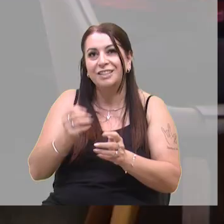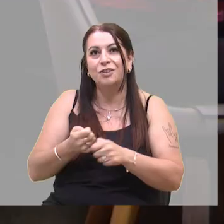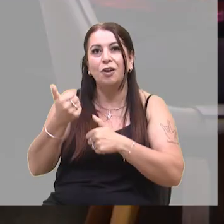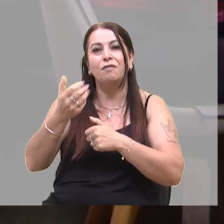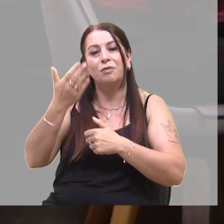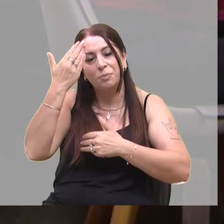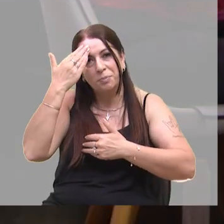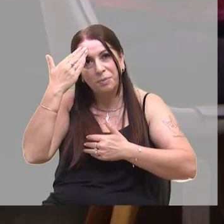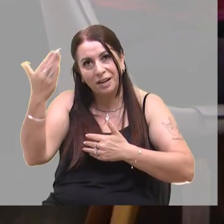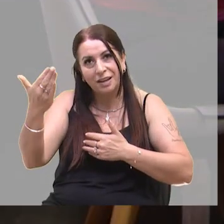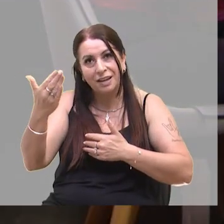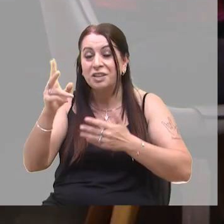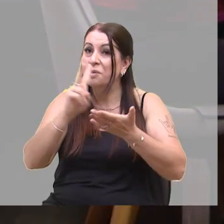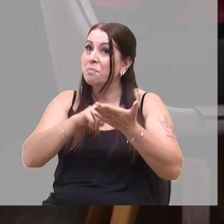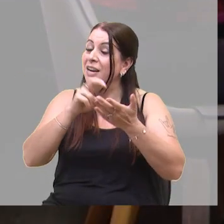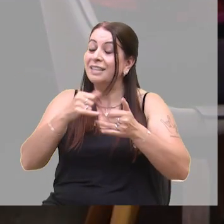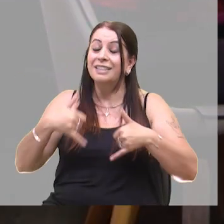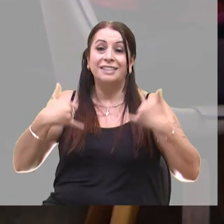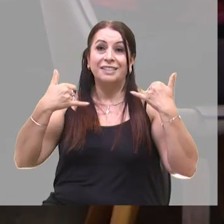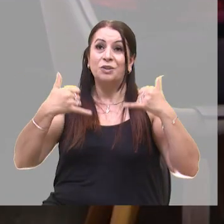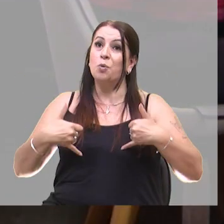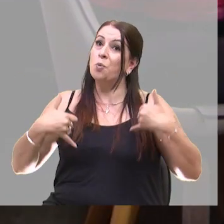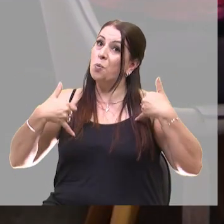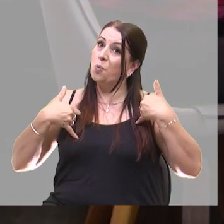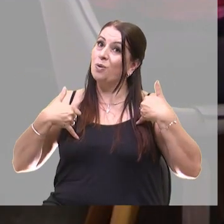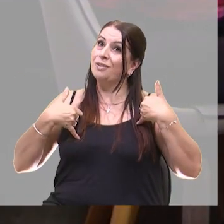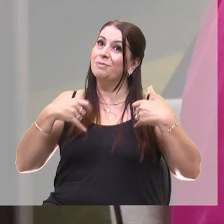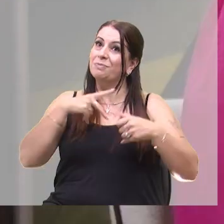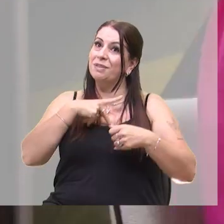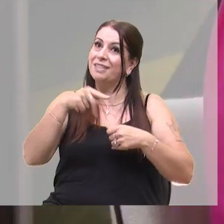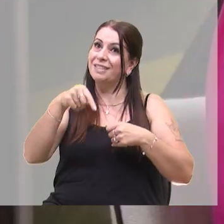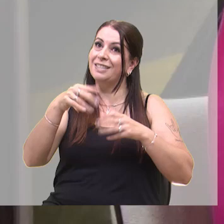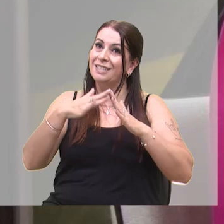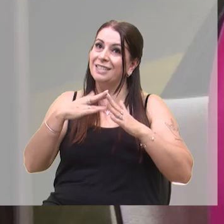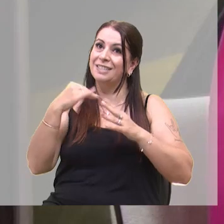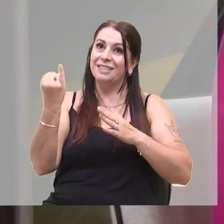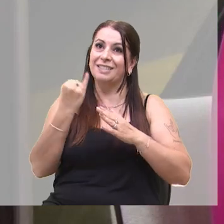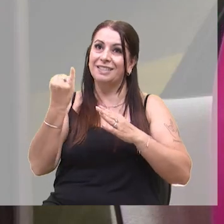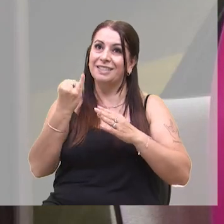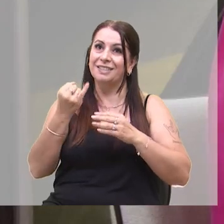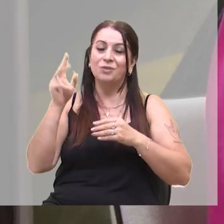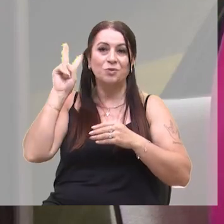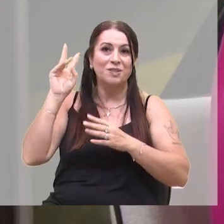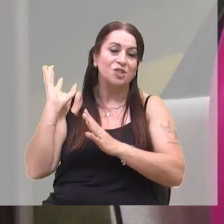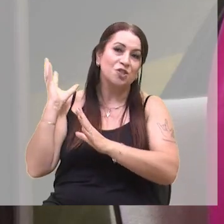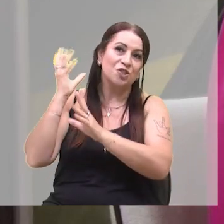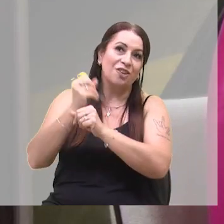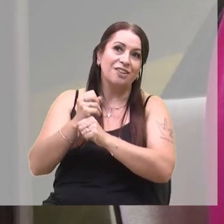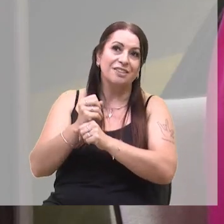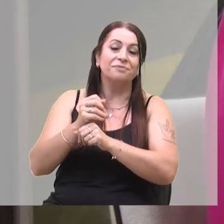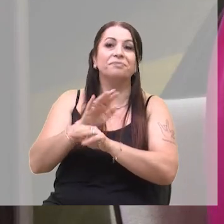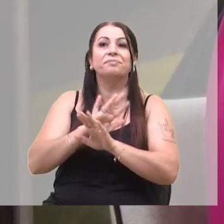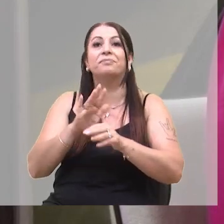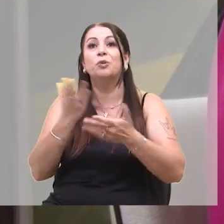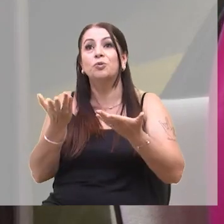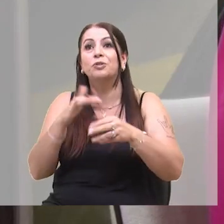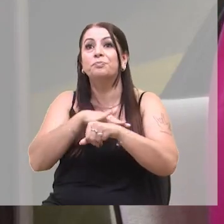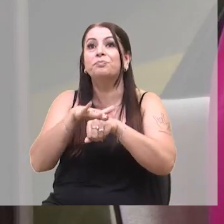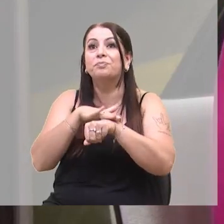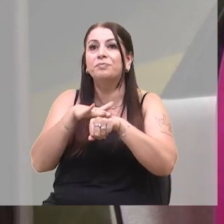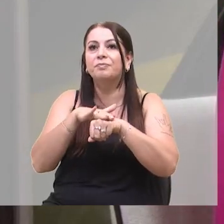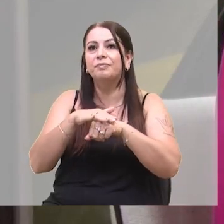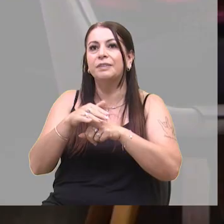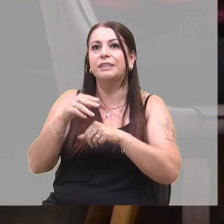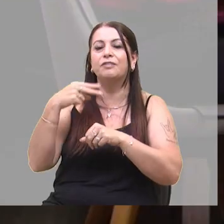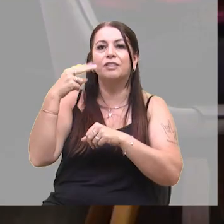vocês. Feliz ano novo. Obrigada. Feliz ano novo para todos. Muito obrigada. É uma alegria, um orgulho poder presidir essa casa tão importante com tanta